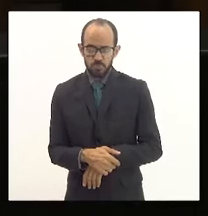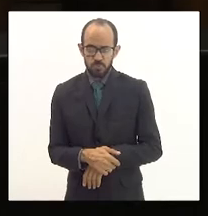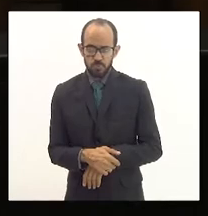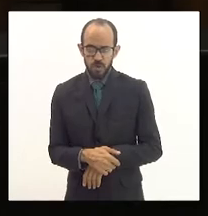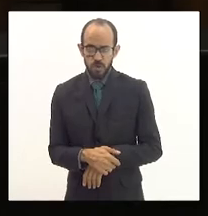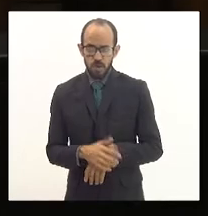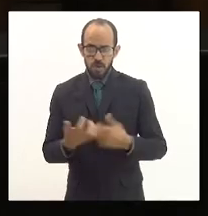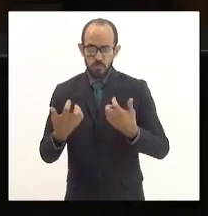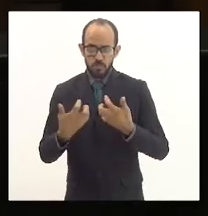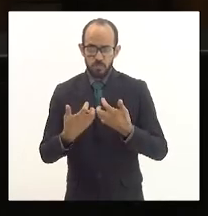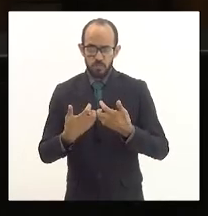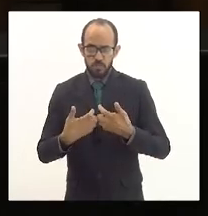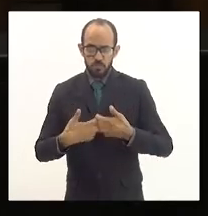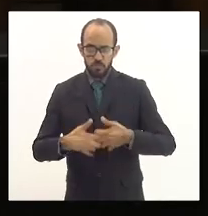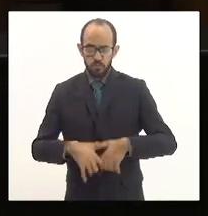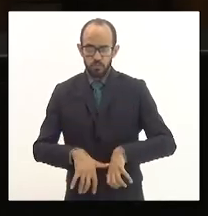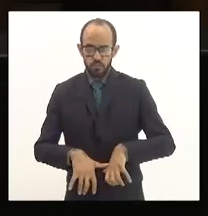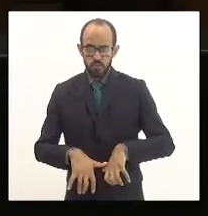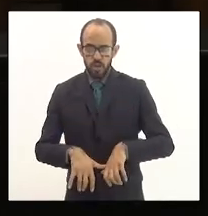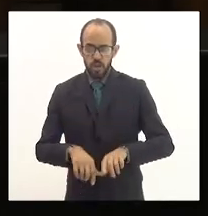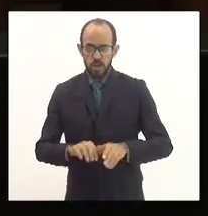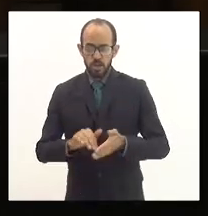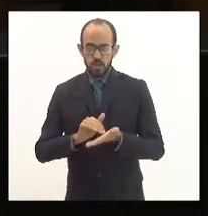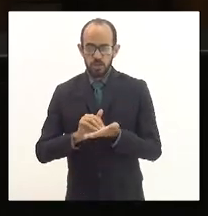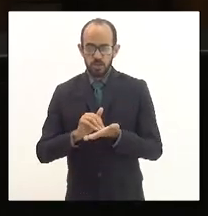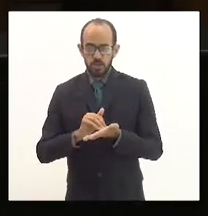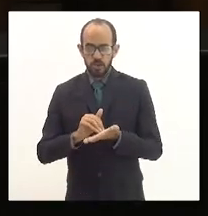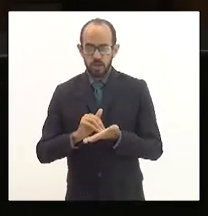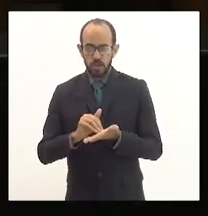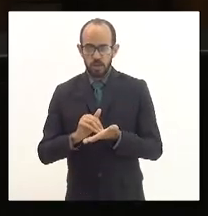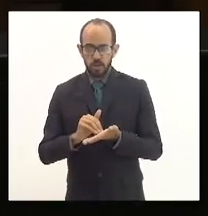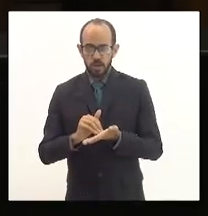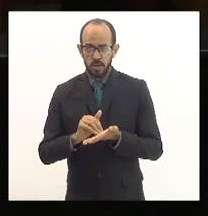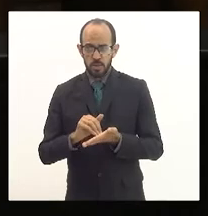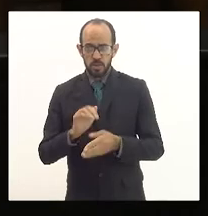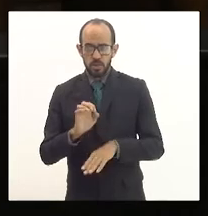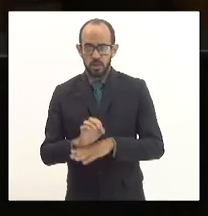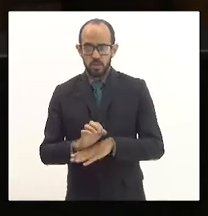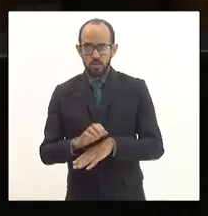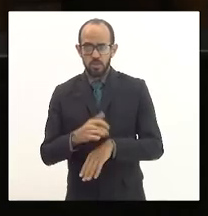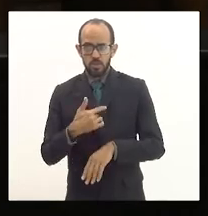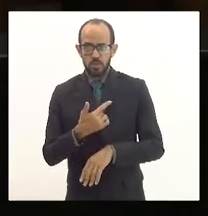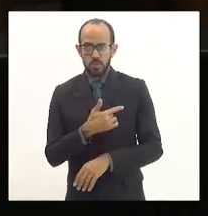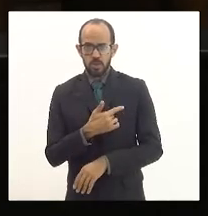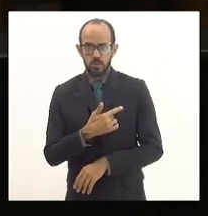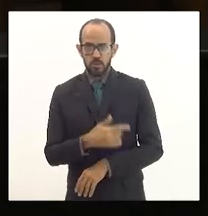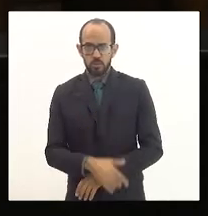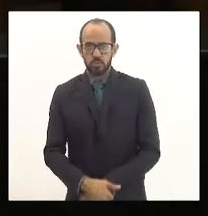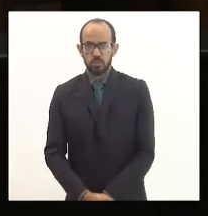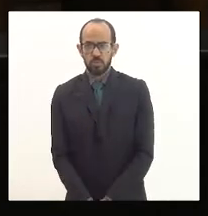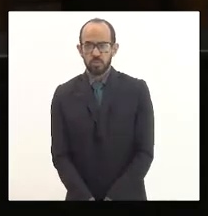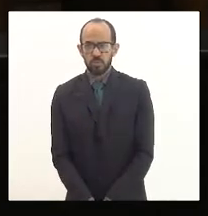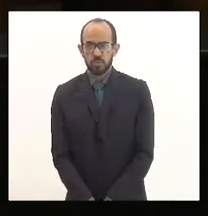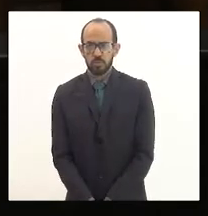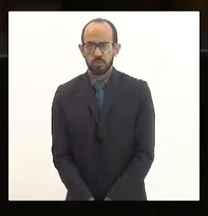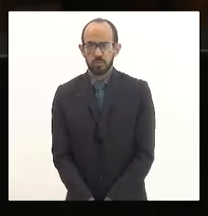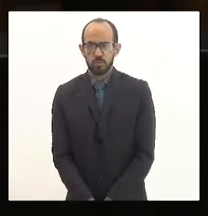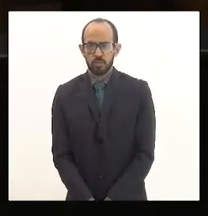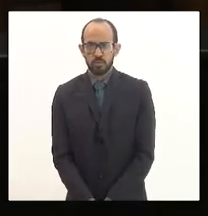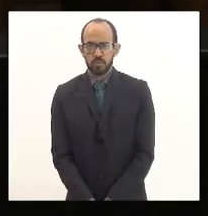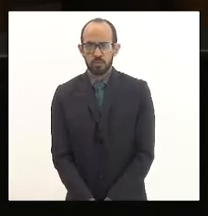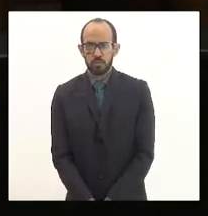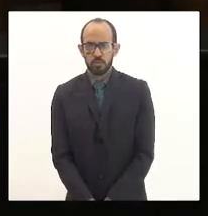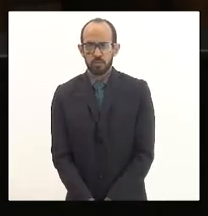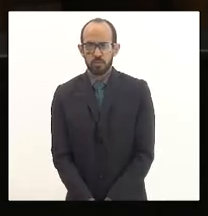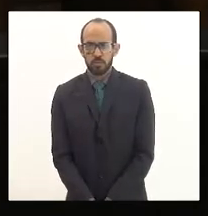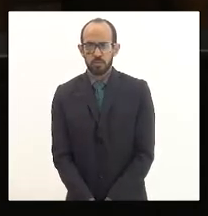funcionar e a Secretaria Estadual de Saúde então ali